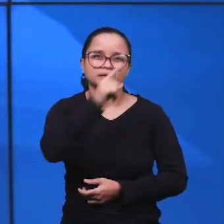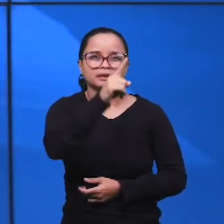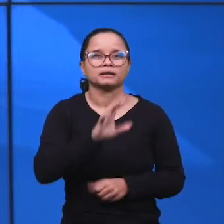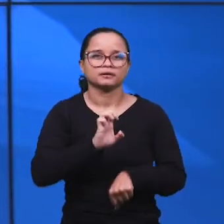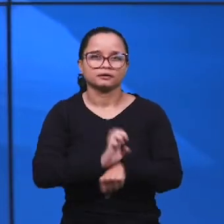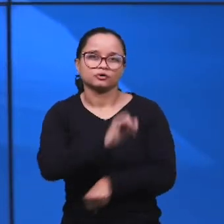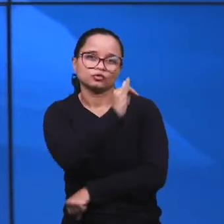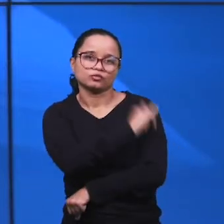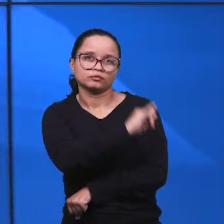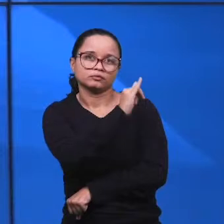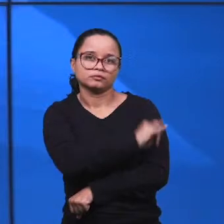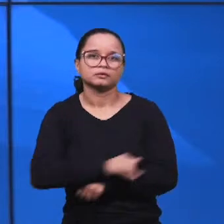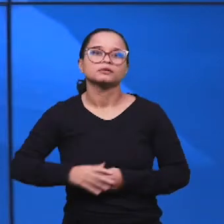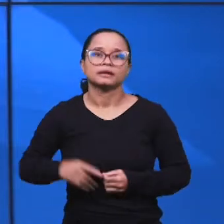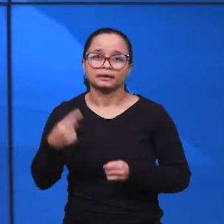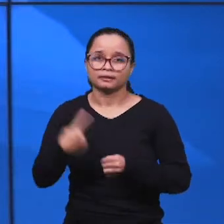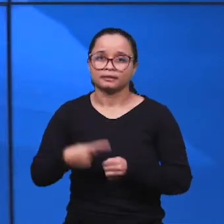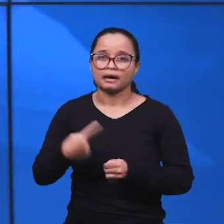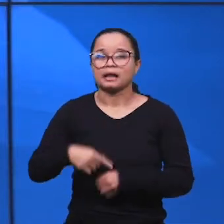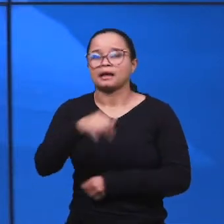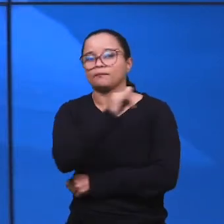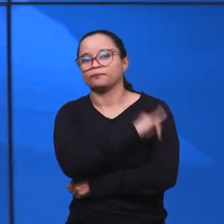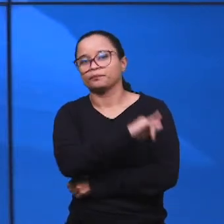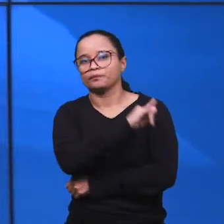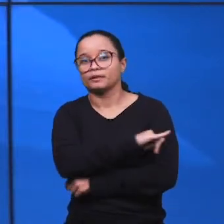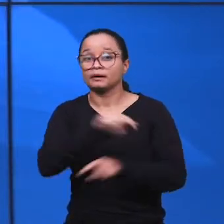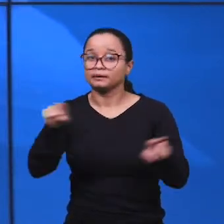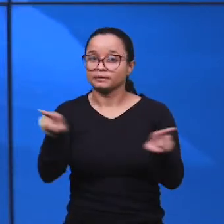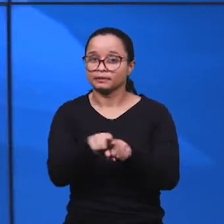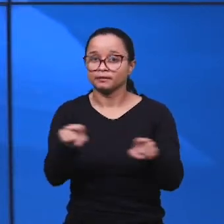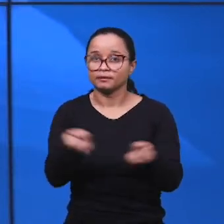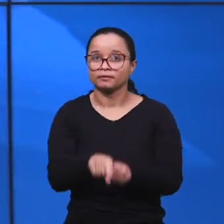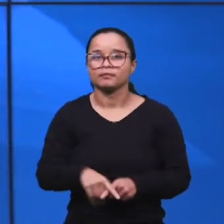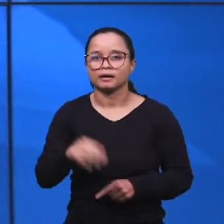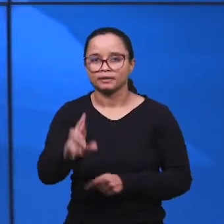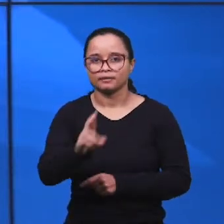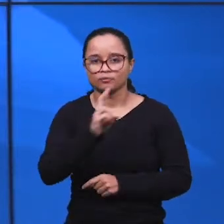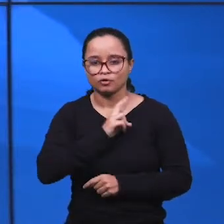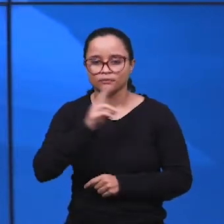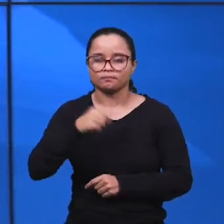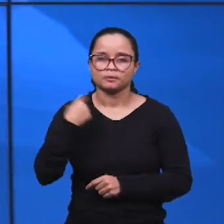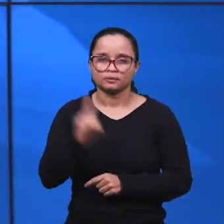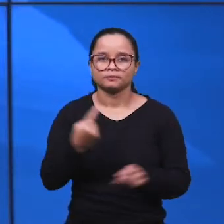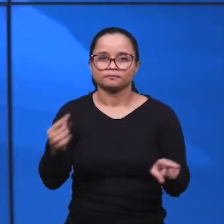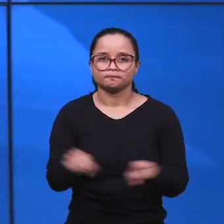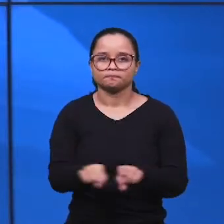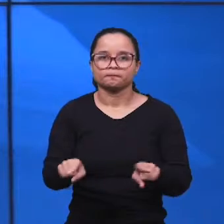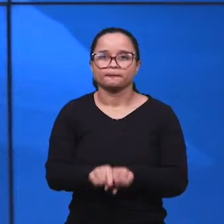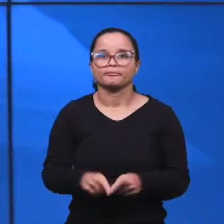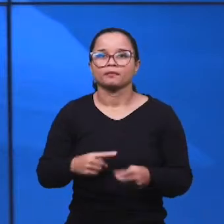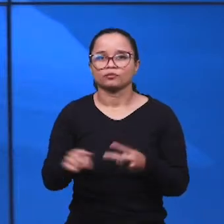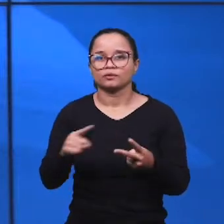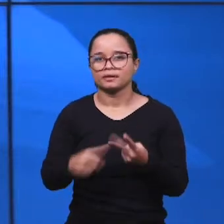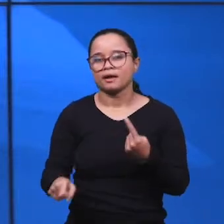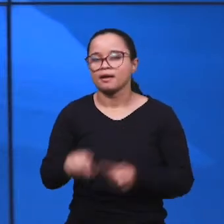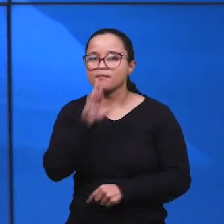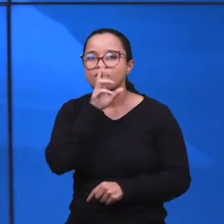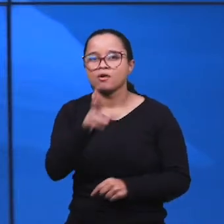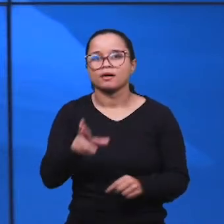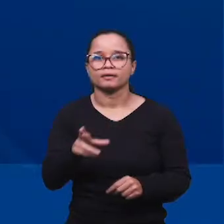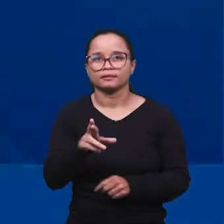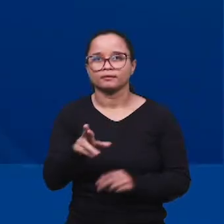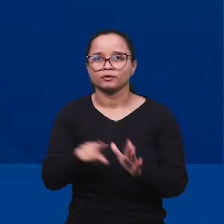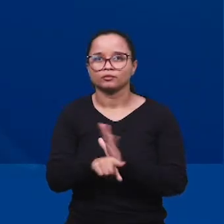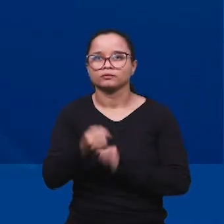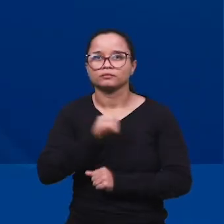de Janeiro, na cidade do Rio de Janeiro, ele vai também nos dar a resposta. Vamos ver então as duas respostas da pergunta 5 em